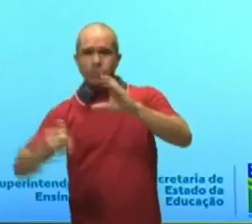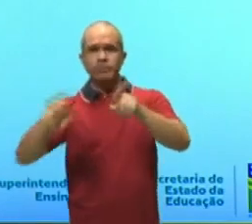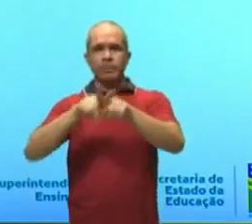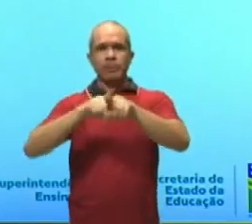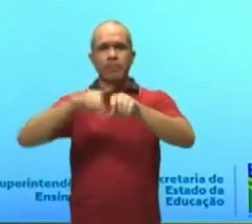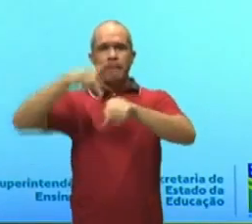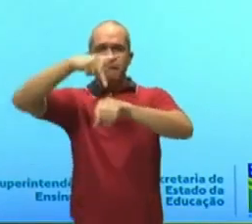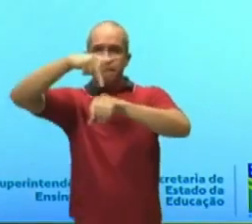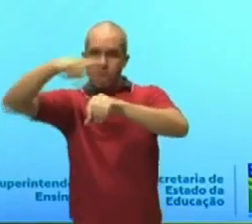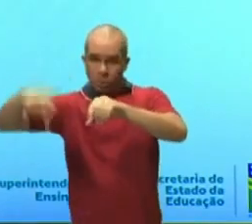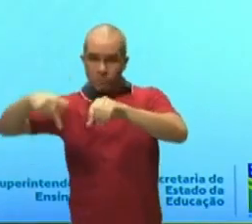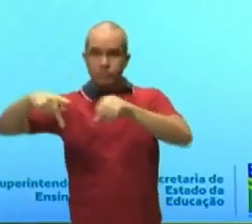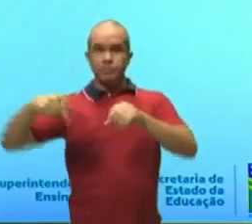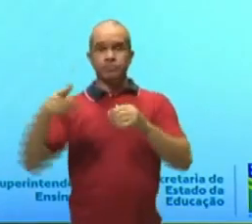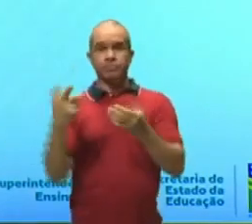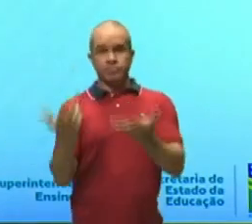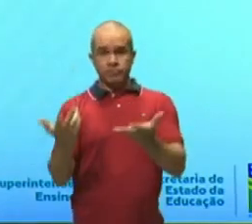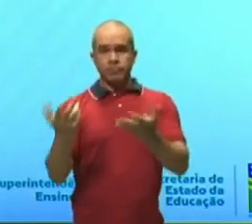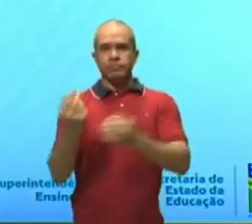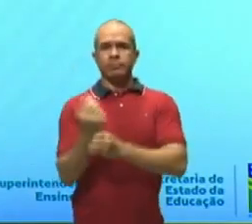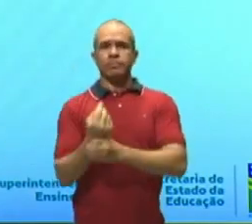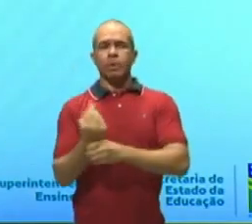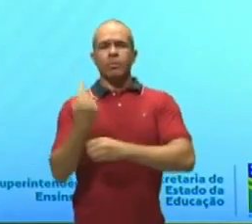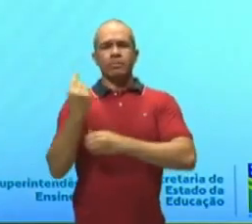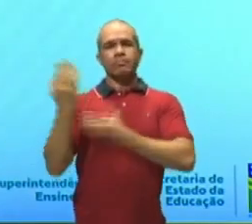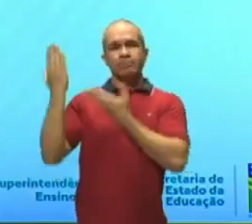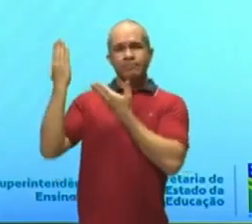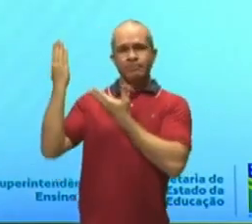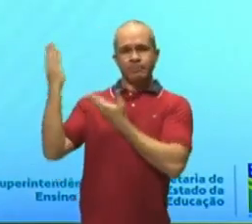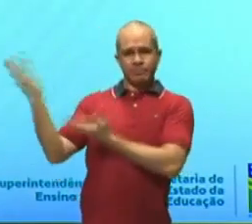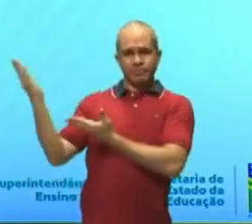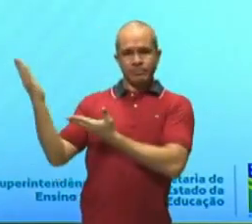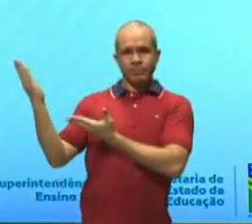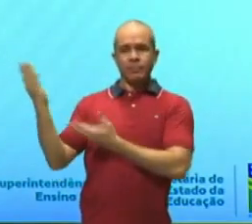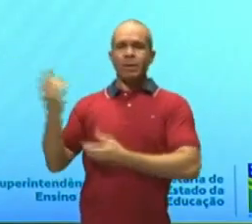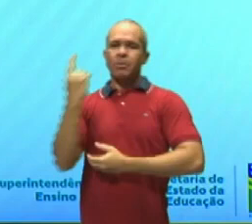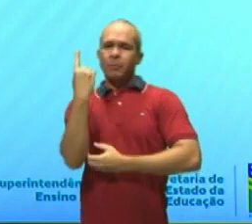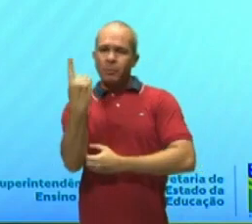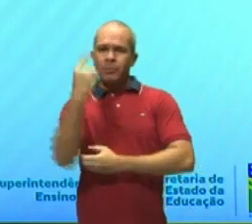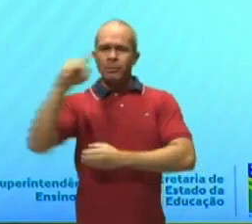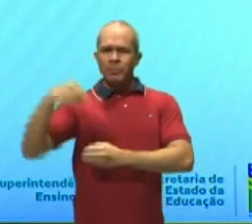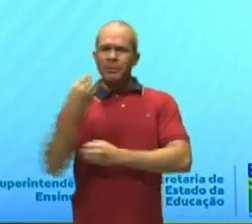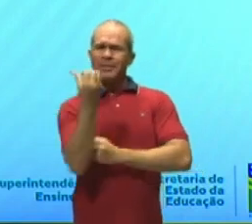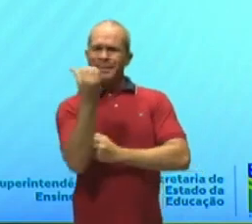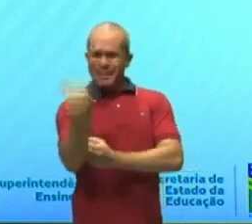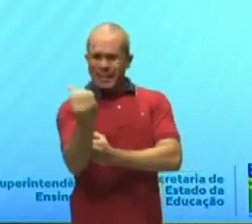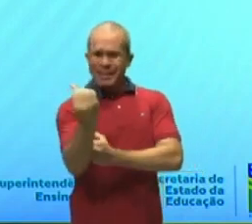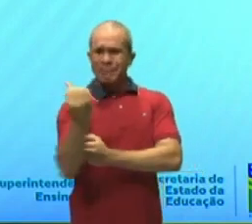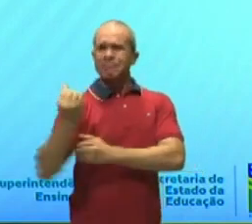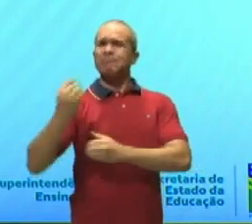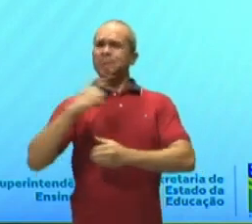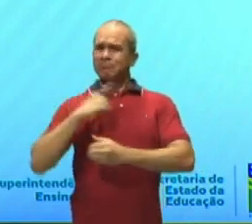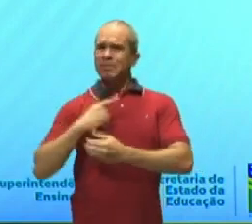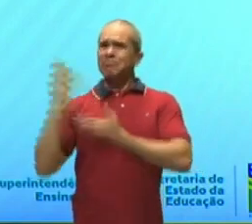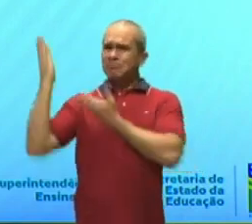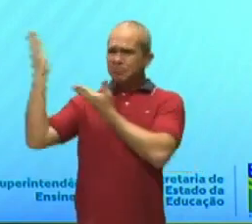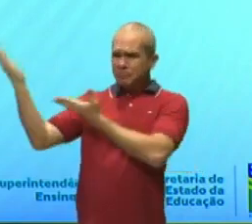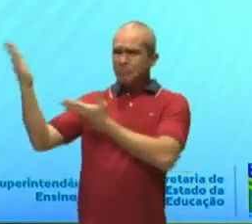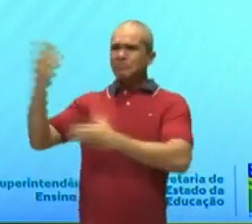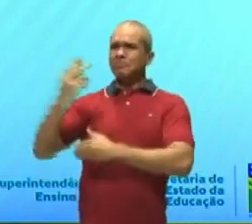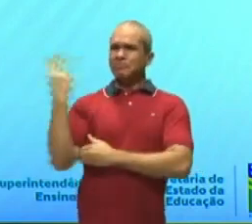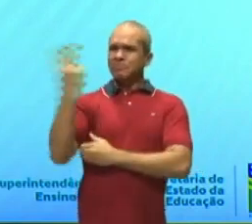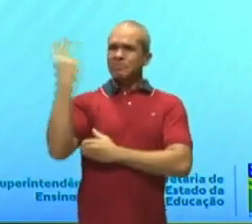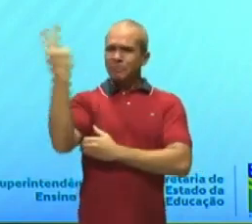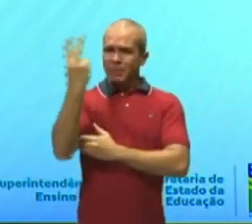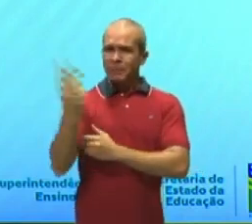elétron e o próton, 1,6 vezes 10 elevado a menos 19 coulomb. Essa é a carga elétrica do elétron e do